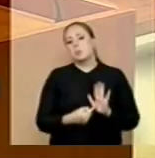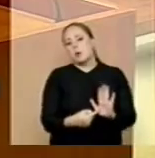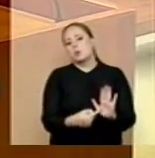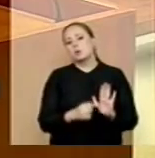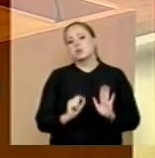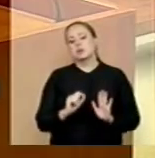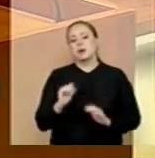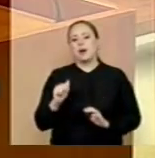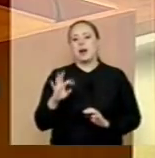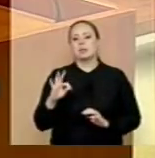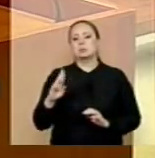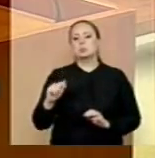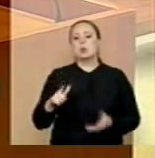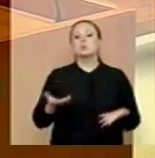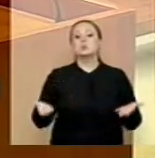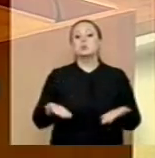da atual